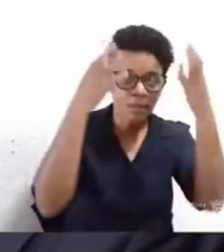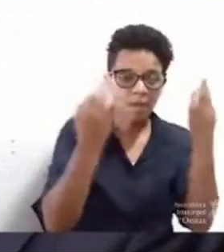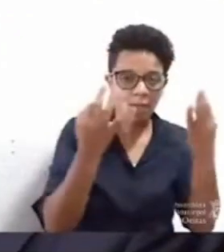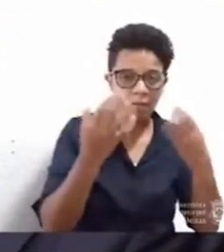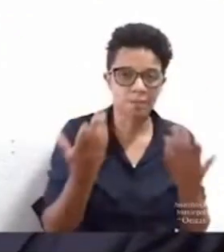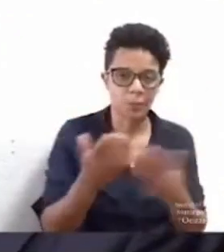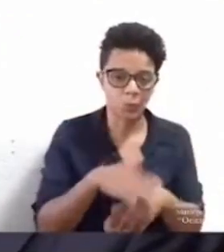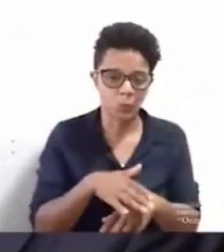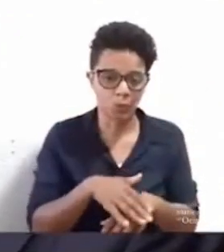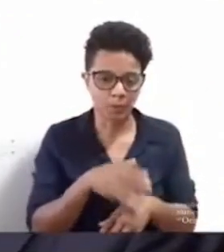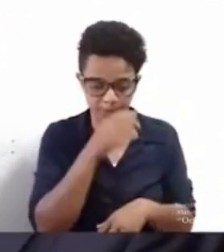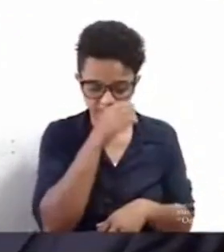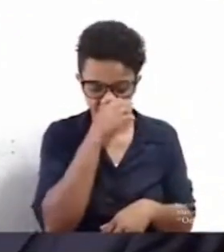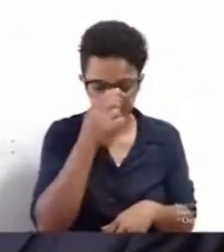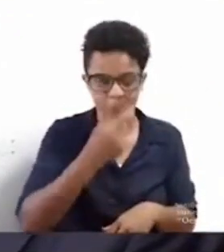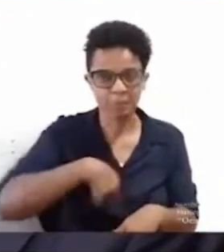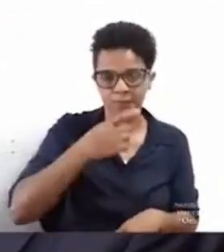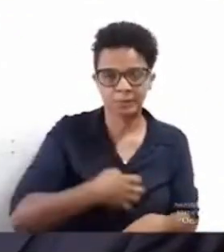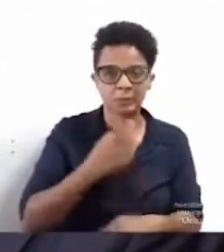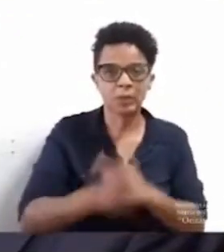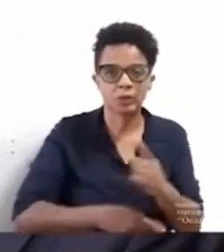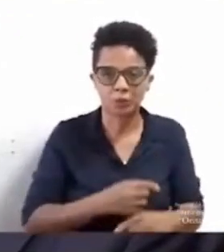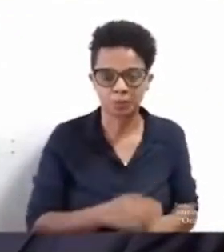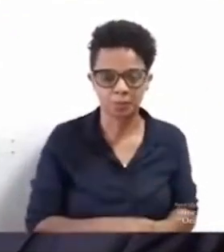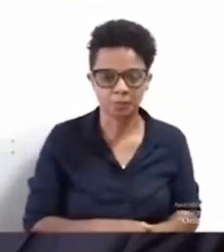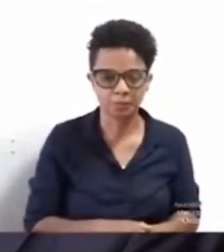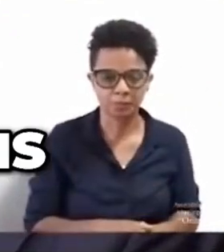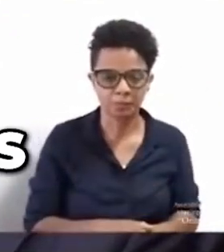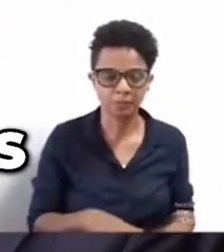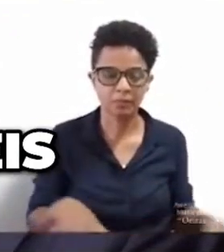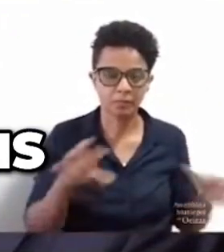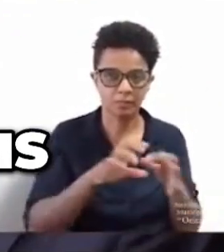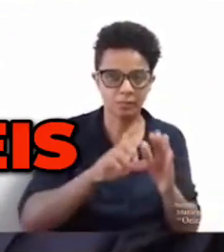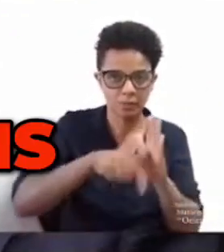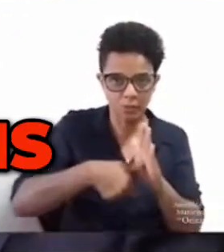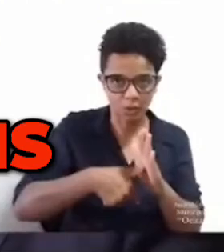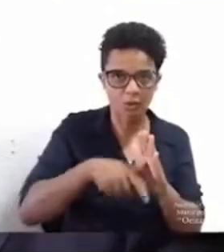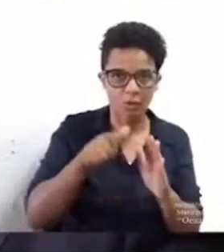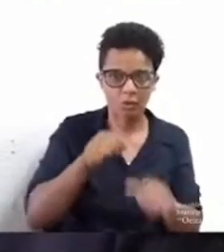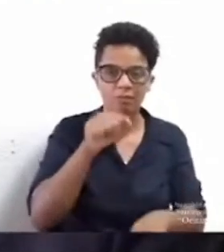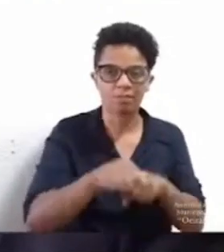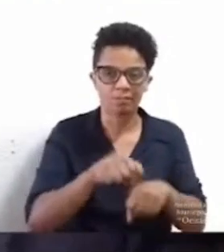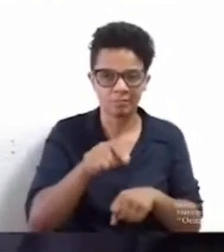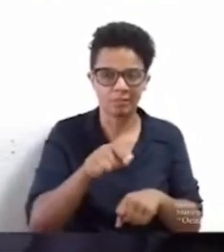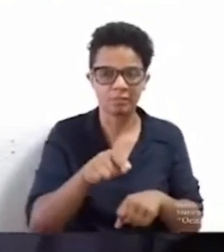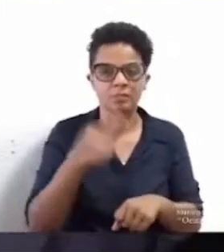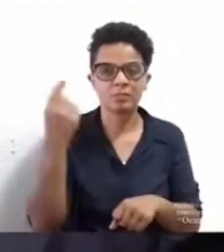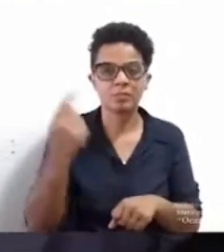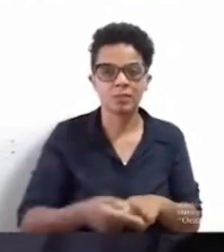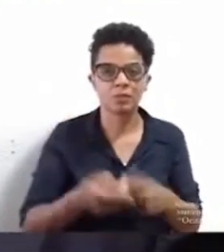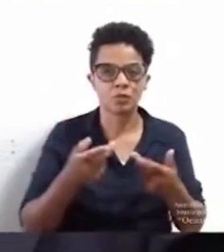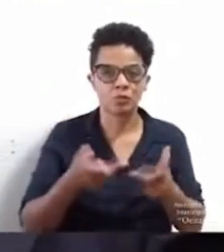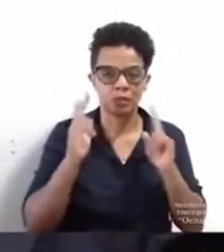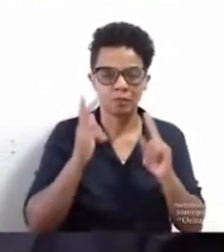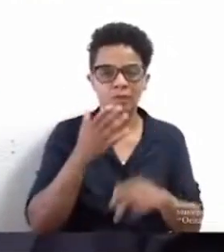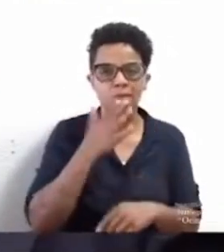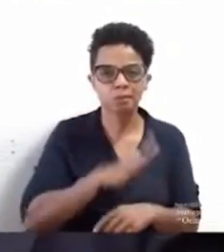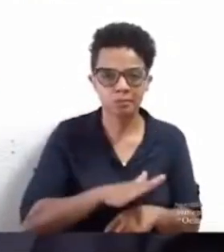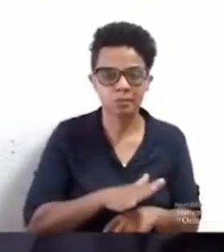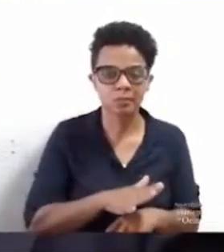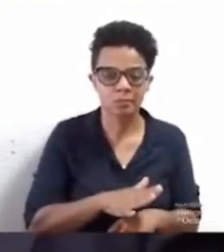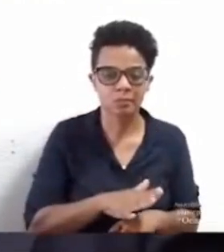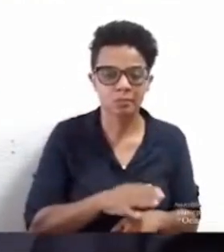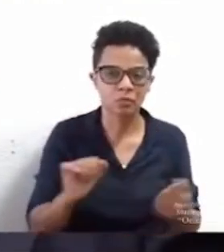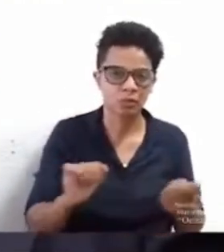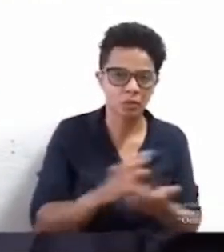sentido, somos de opinião de que, no âmbito do projeto Ação Bikes, deveriam estar disponíveis uma razoável oferta de jornais